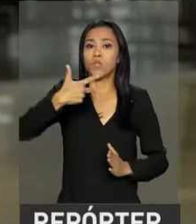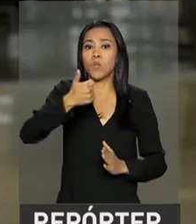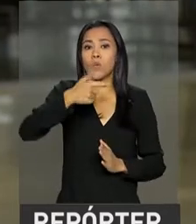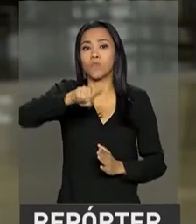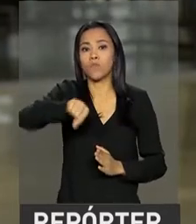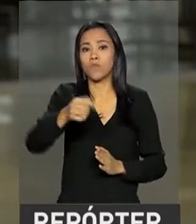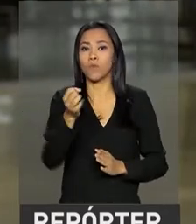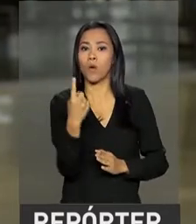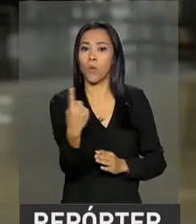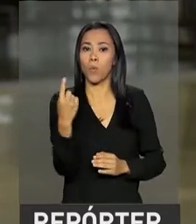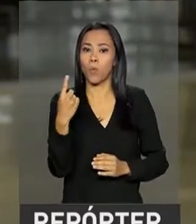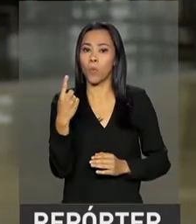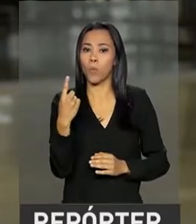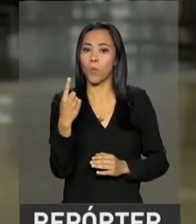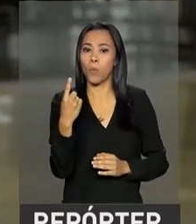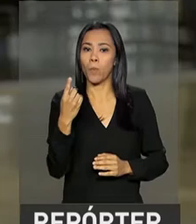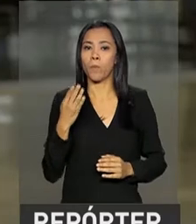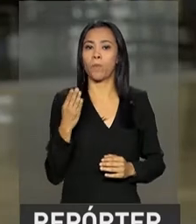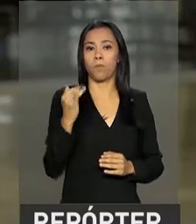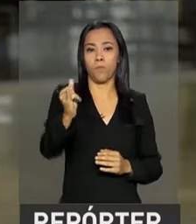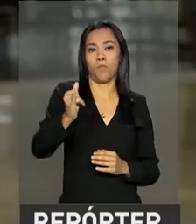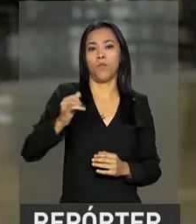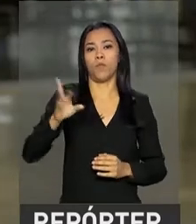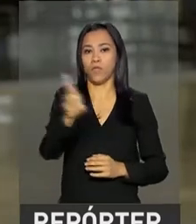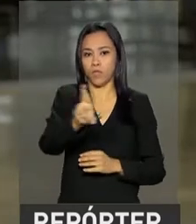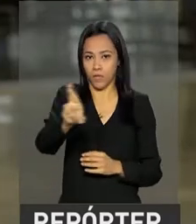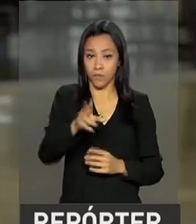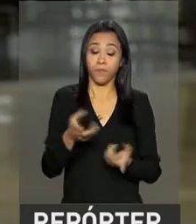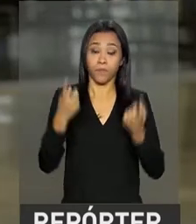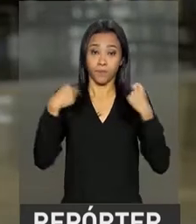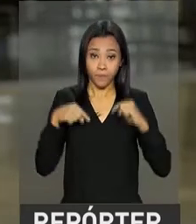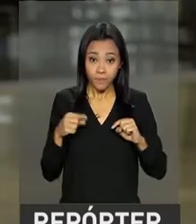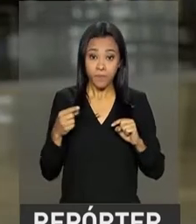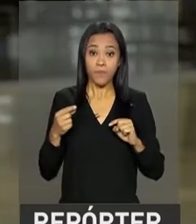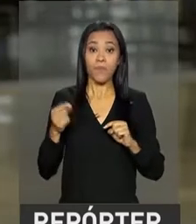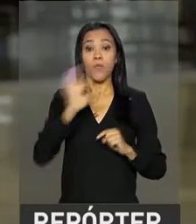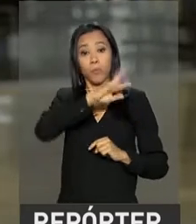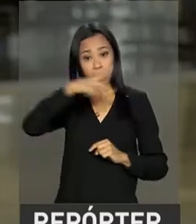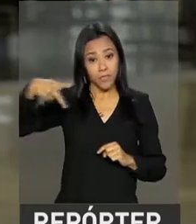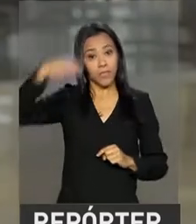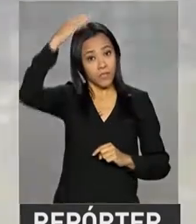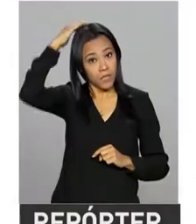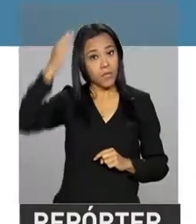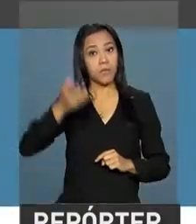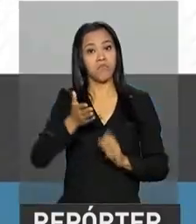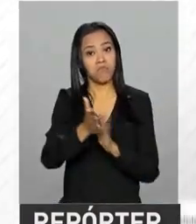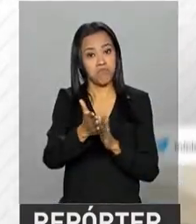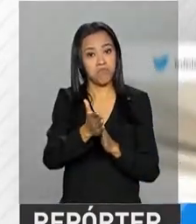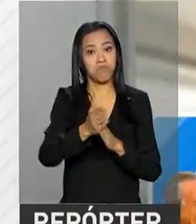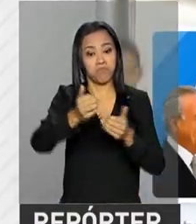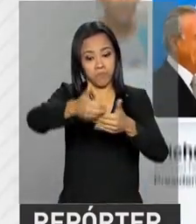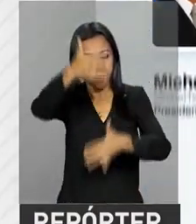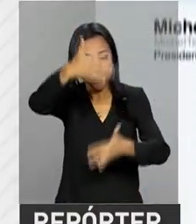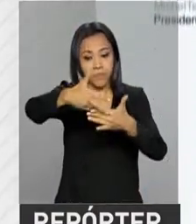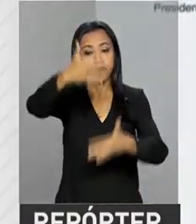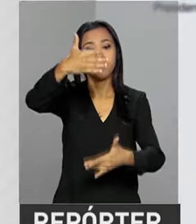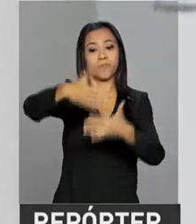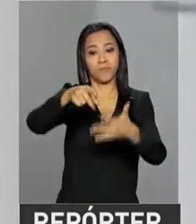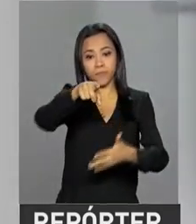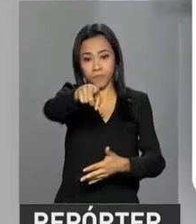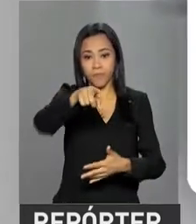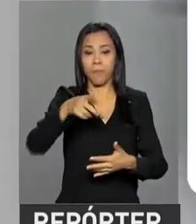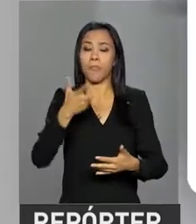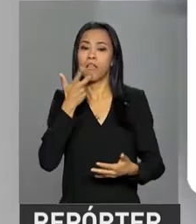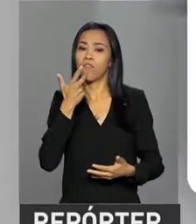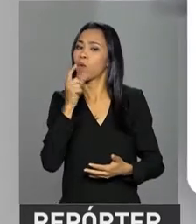12,1 bilhões de reais. O presidente Michel Temer comentou o resultado dos leilões em uma rede